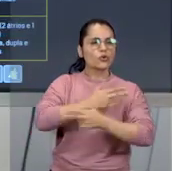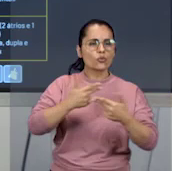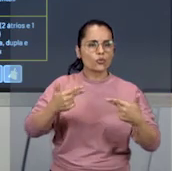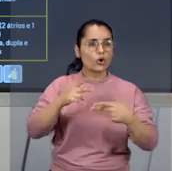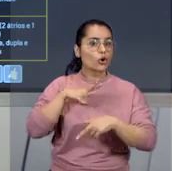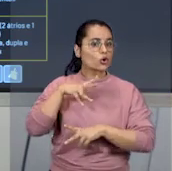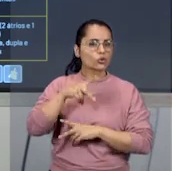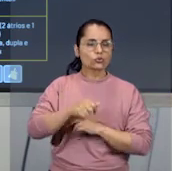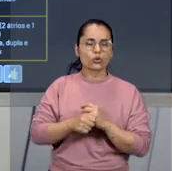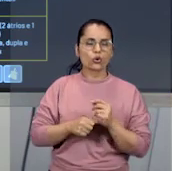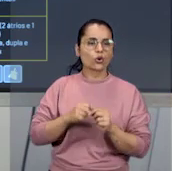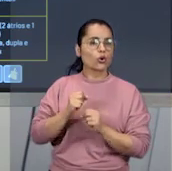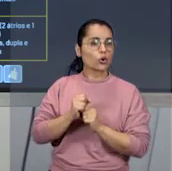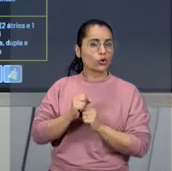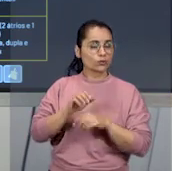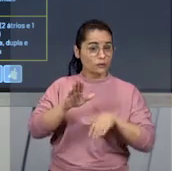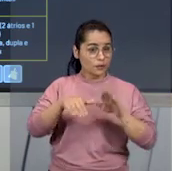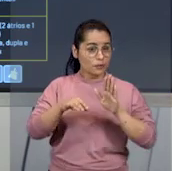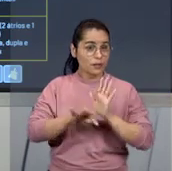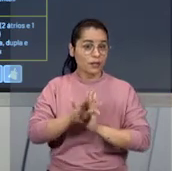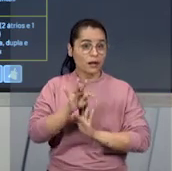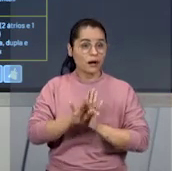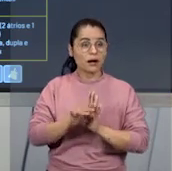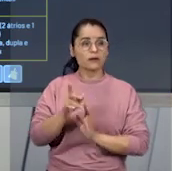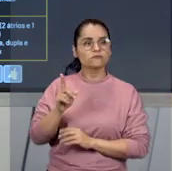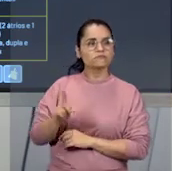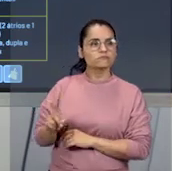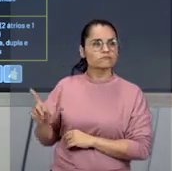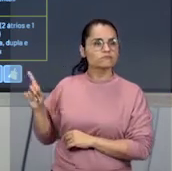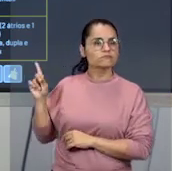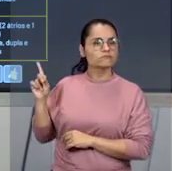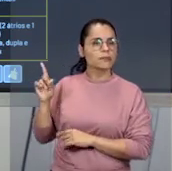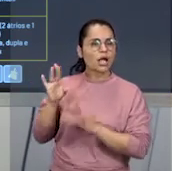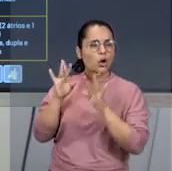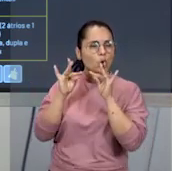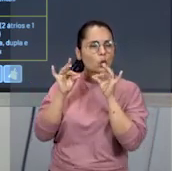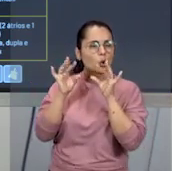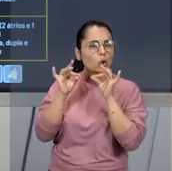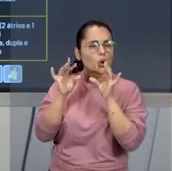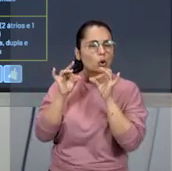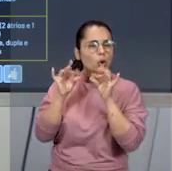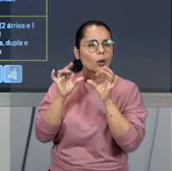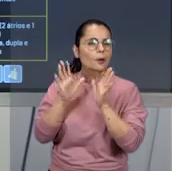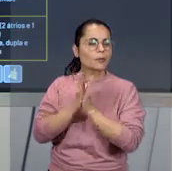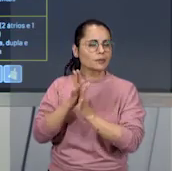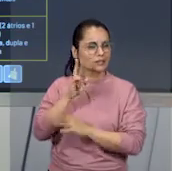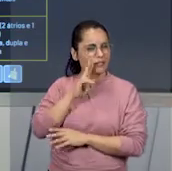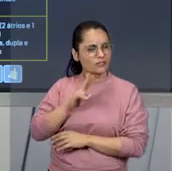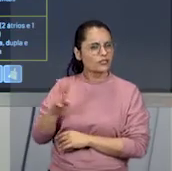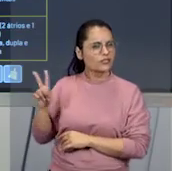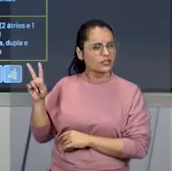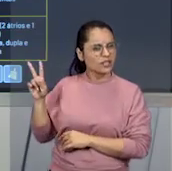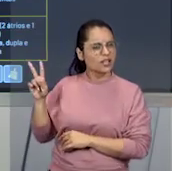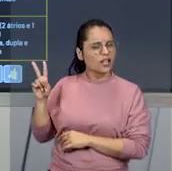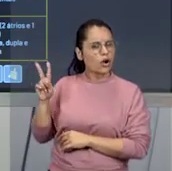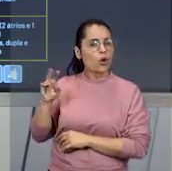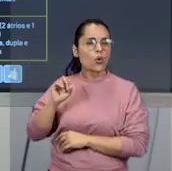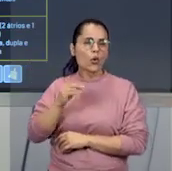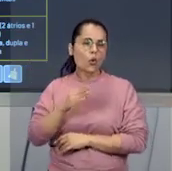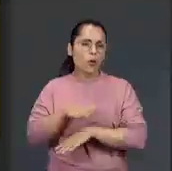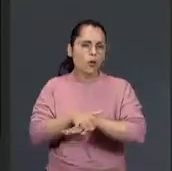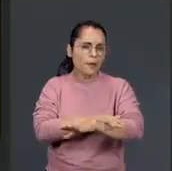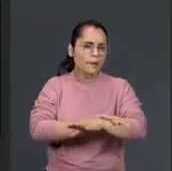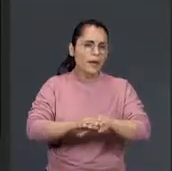né, ectotérmicos. Anfíbio, pele úmida, réptil, pele seca, são tetrápodes, né, 4 pares